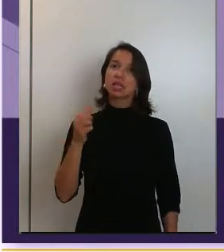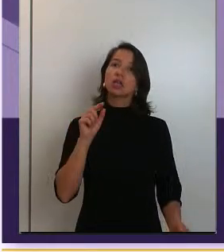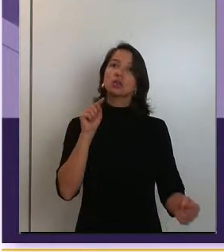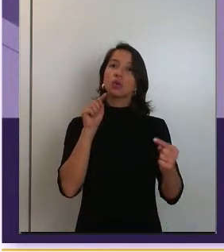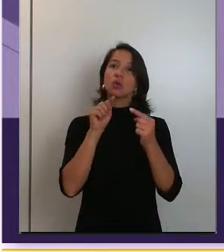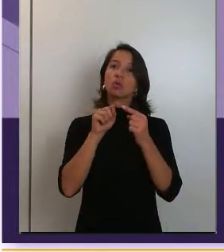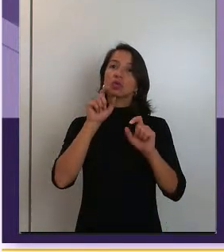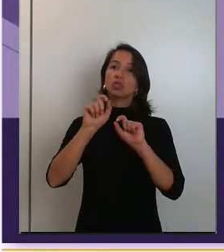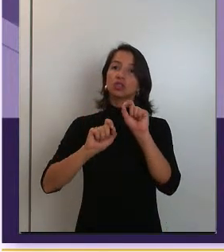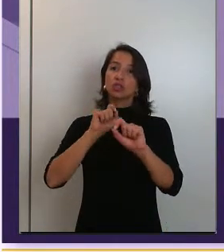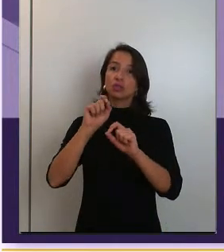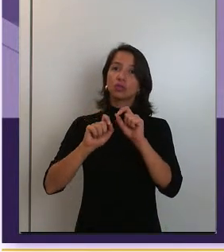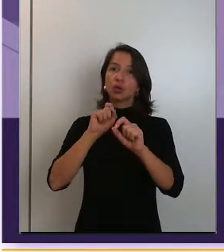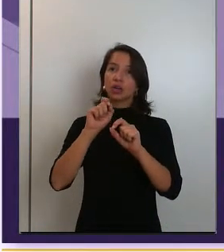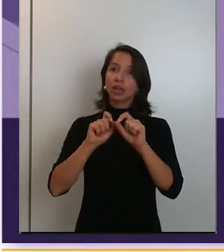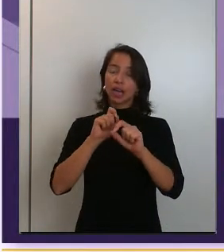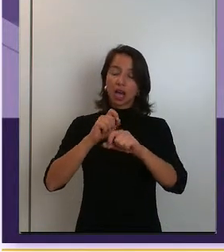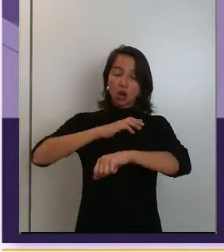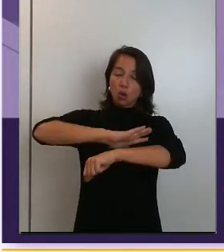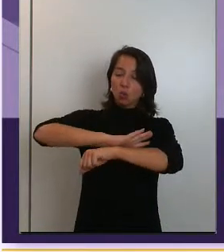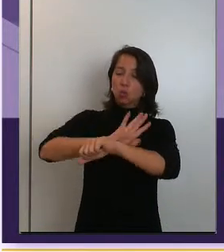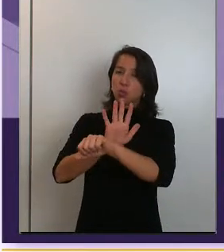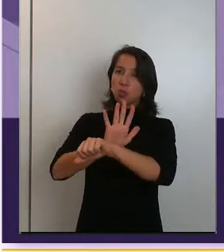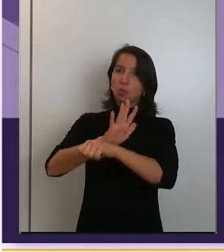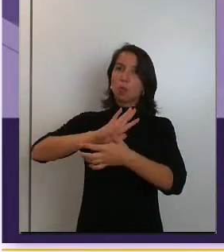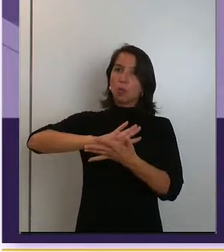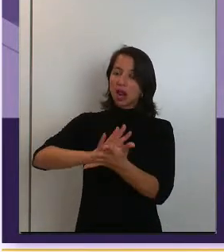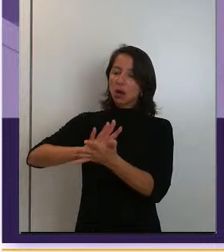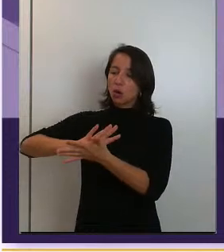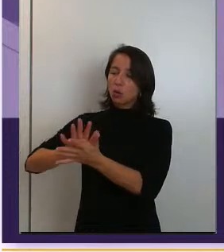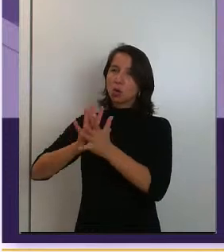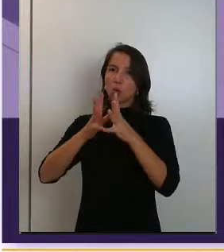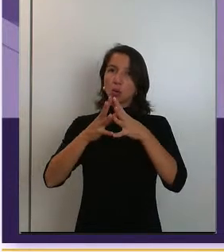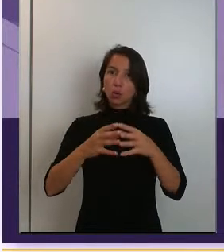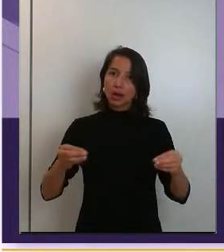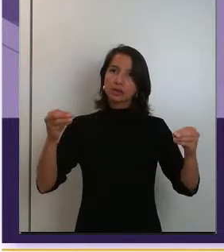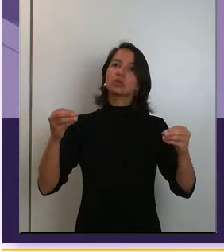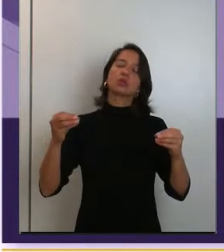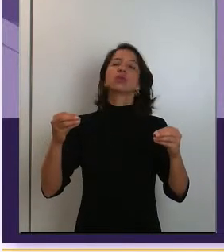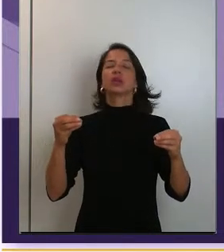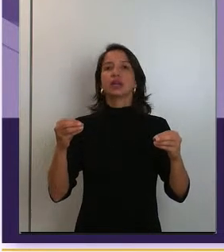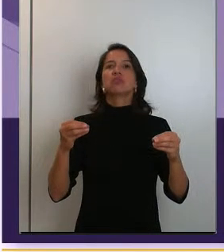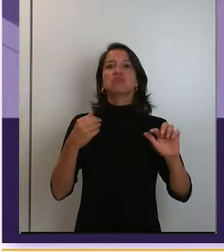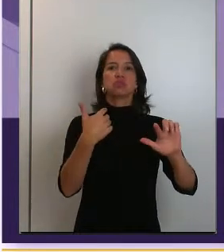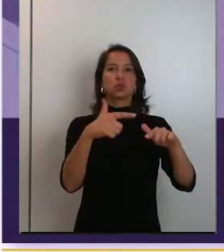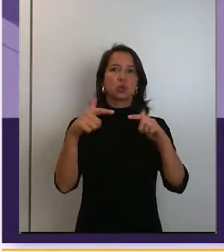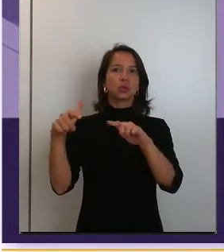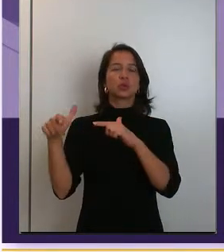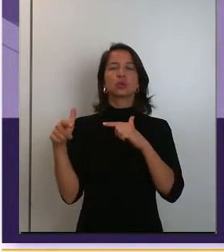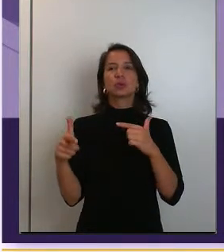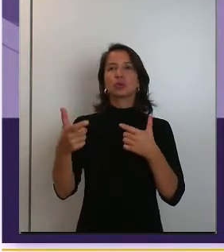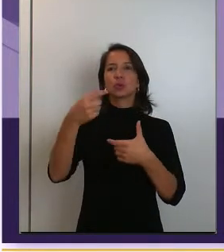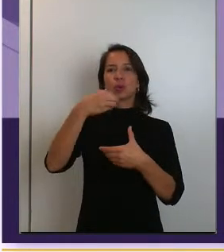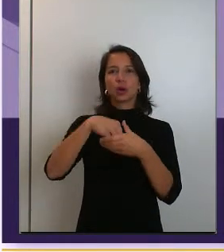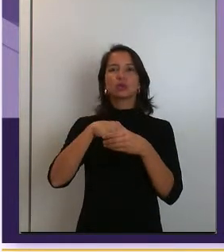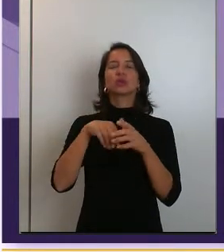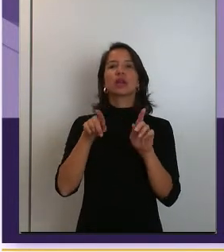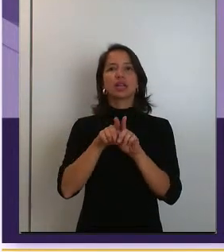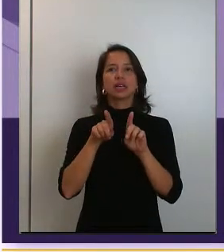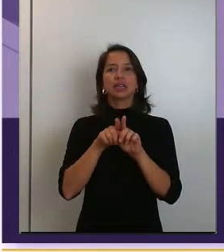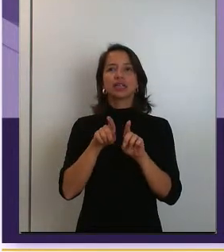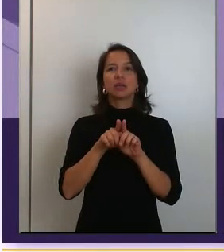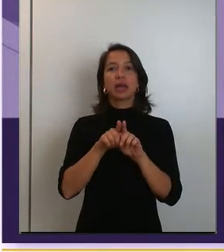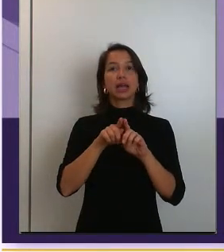de preconceito no contrato, na relação de trabalho, e também da ratificação da Convenção 183, que trata especificamente